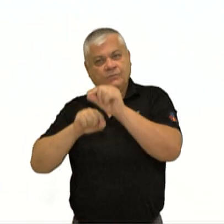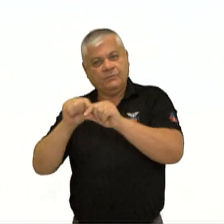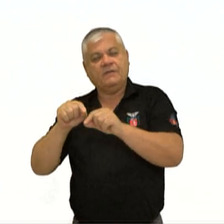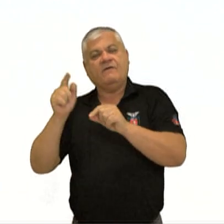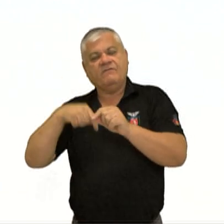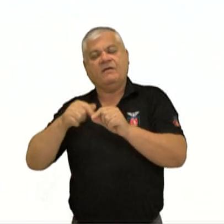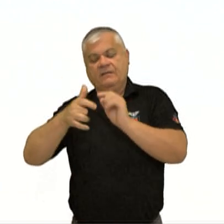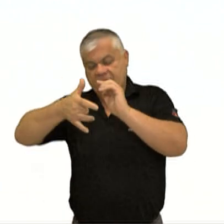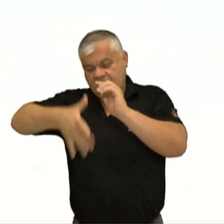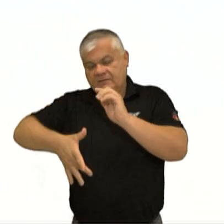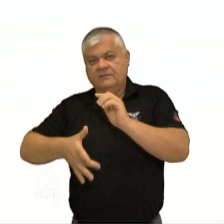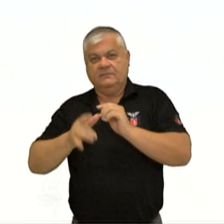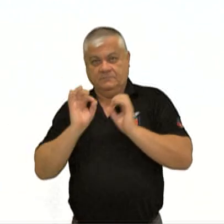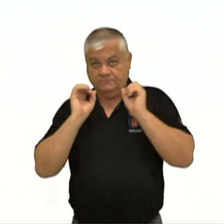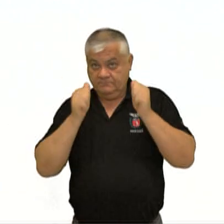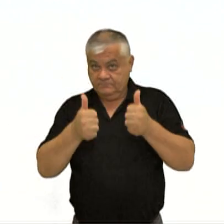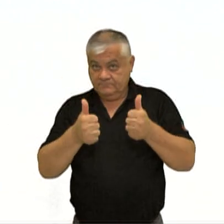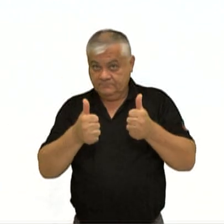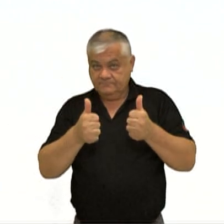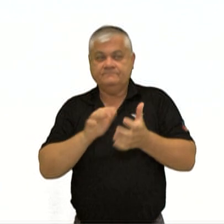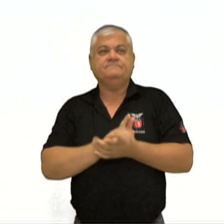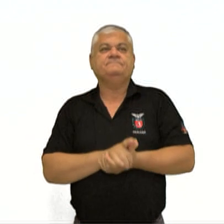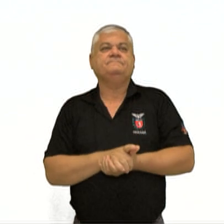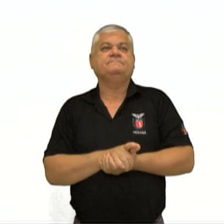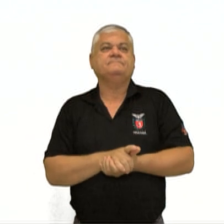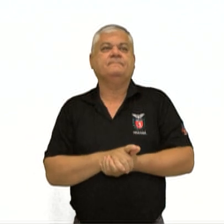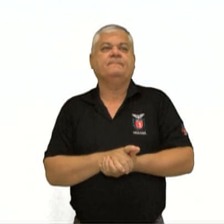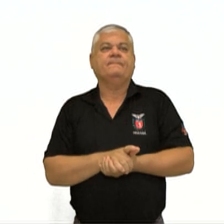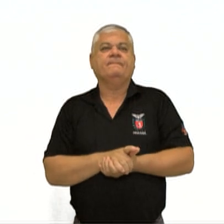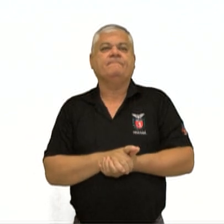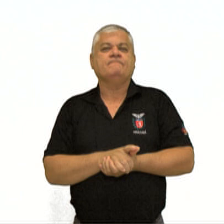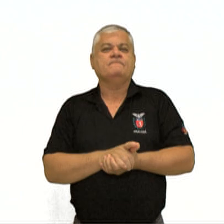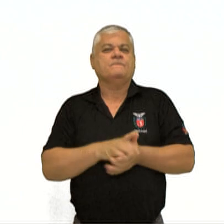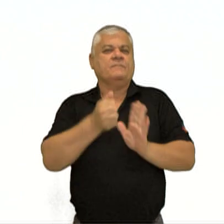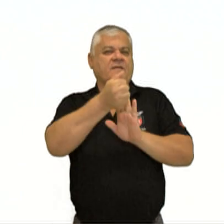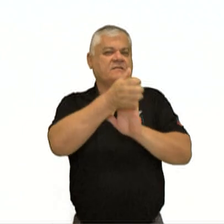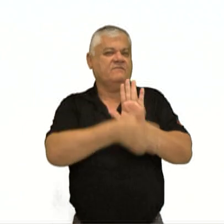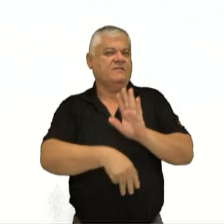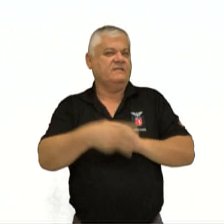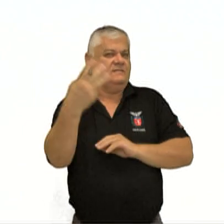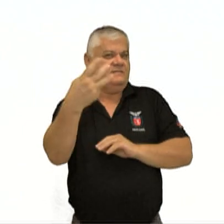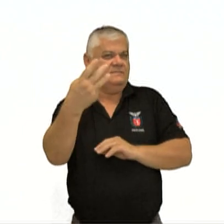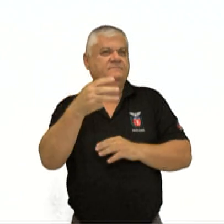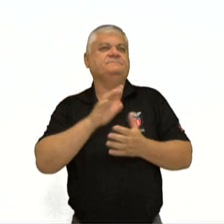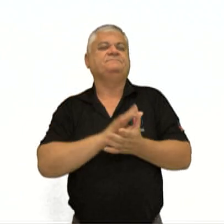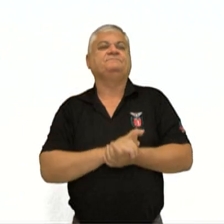parar no fundo do frasco. Correto? Vamos fazer a atividade 3 agora?